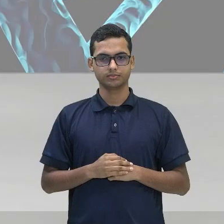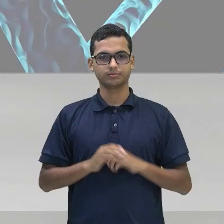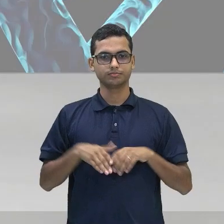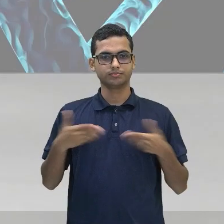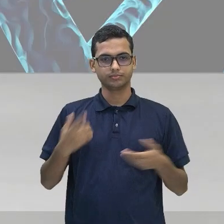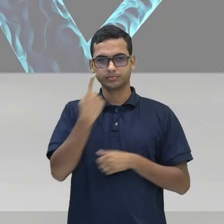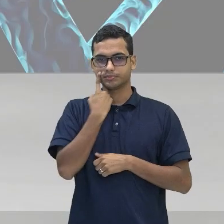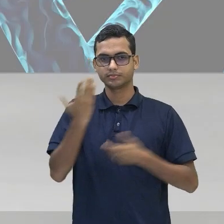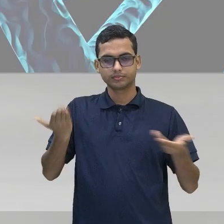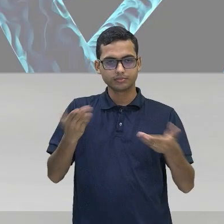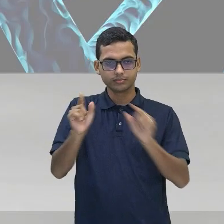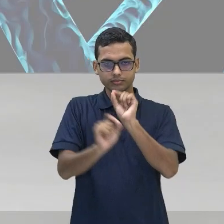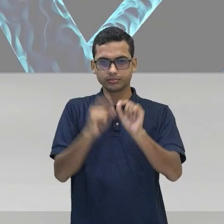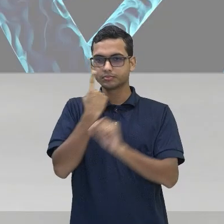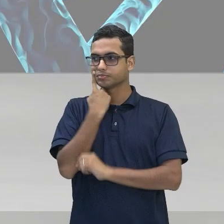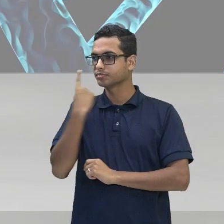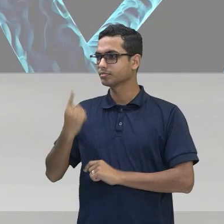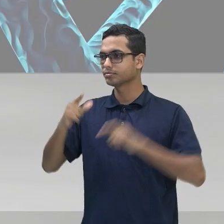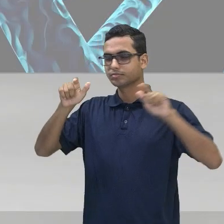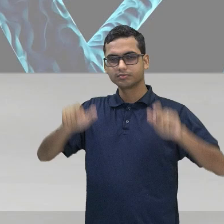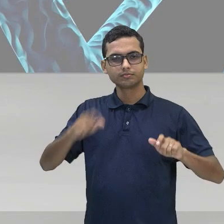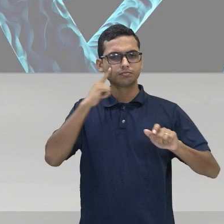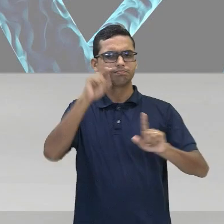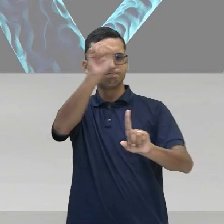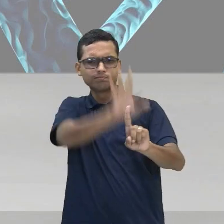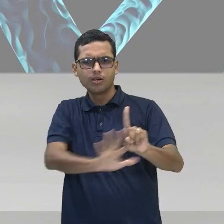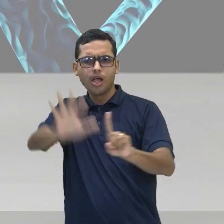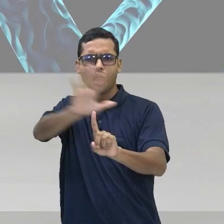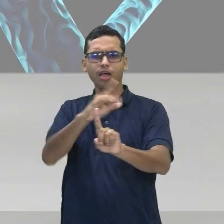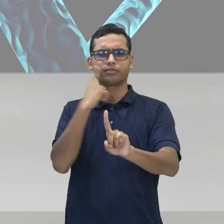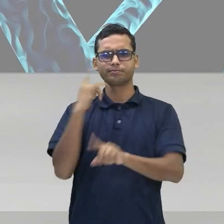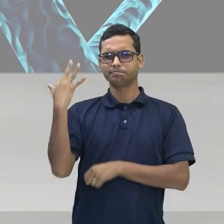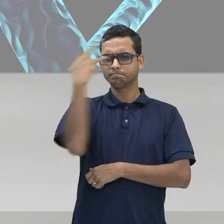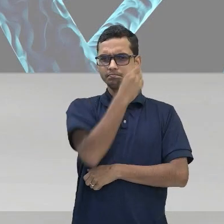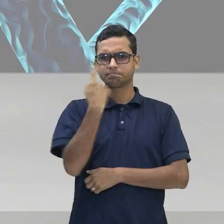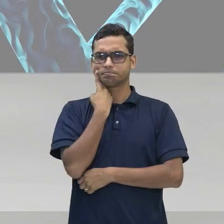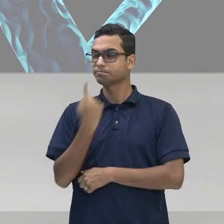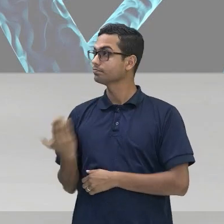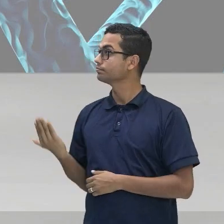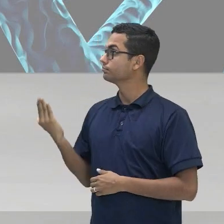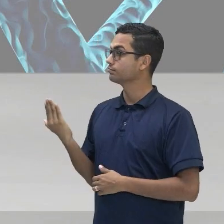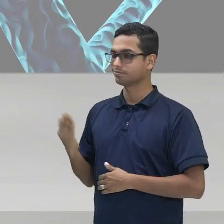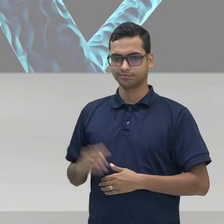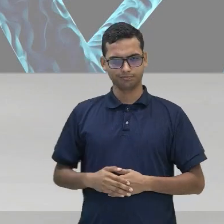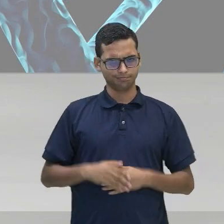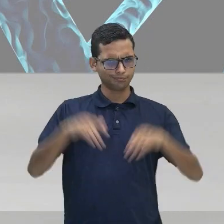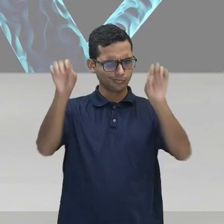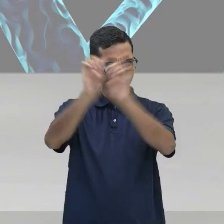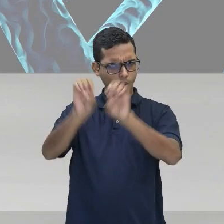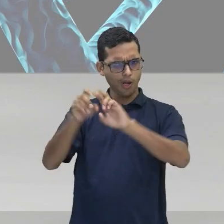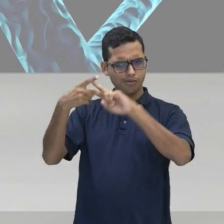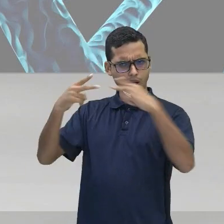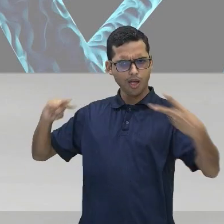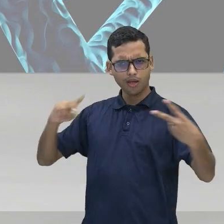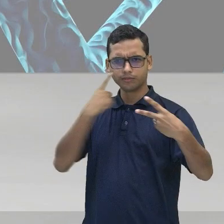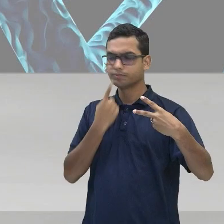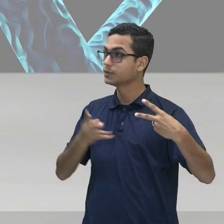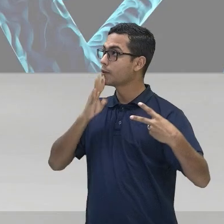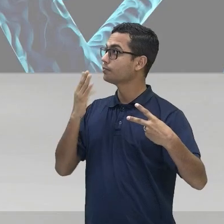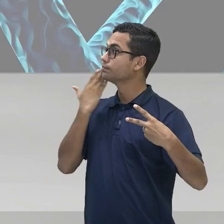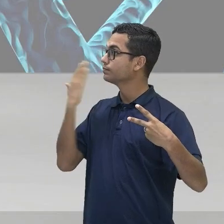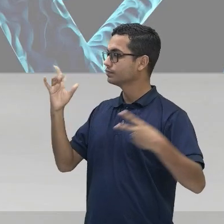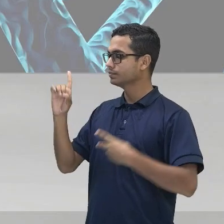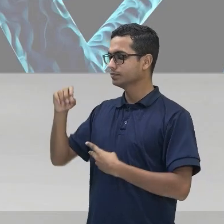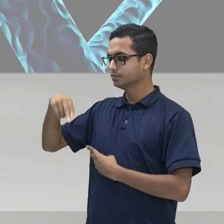Então, vejam só esse cenário, que lindo, né? Vocês já conhecem essa estrutura? Bom, essa estrutura é o